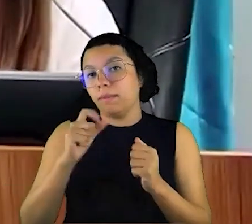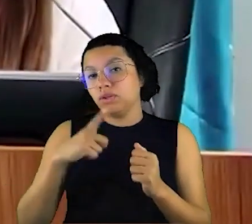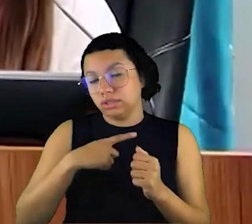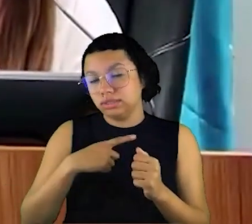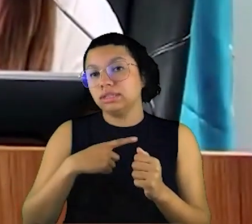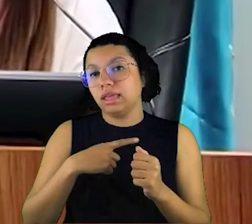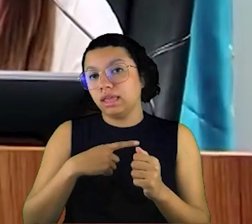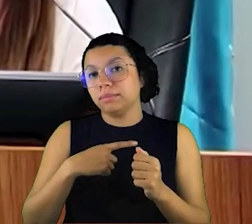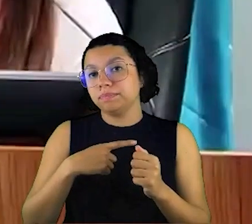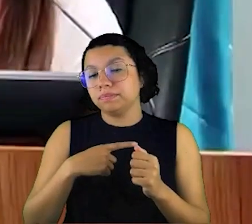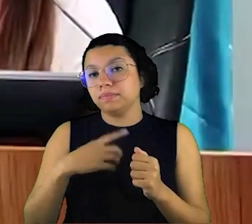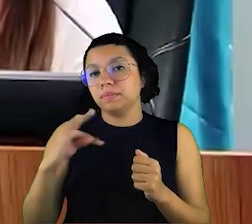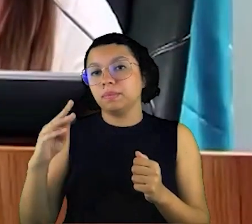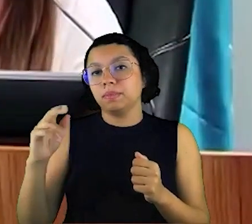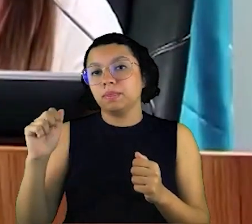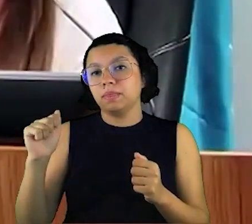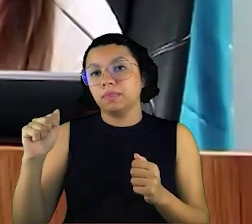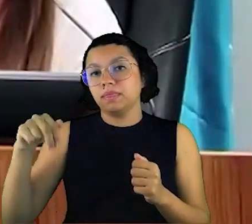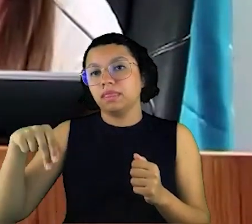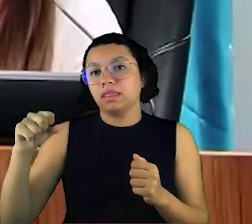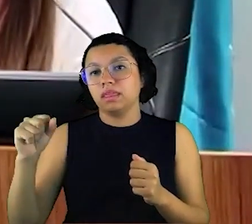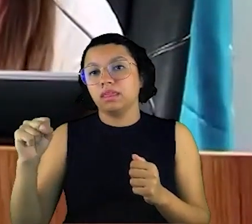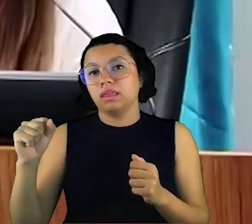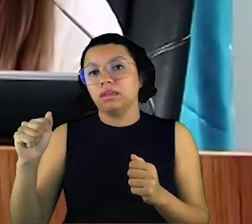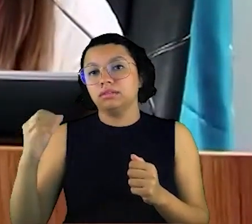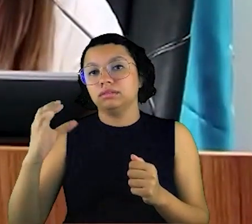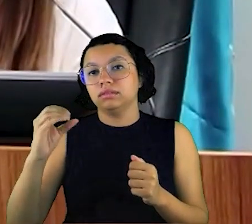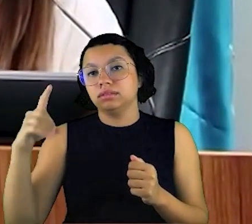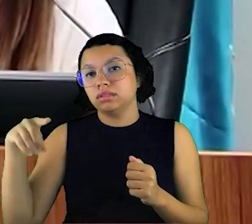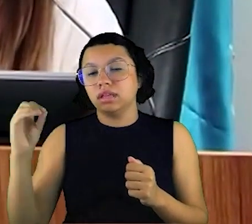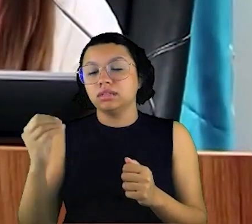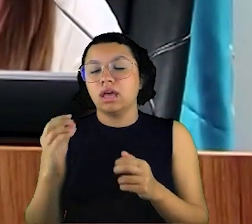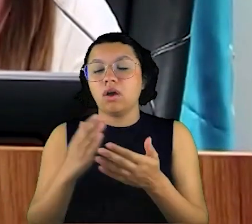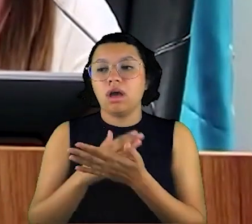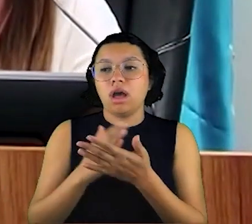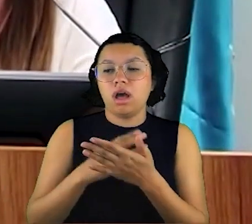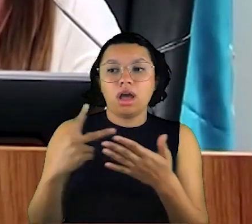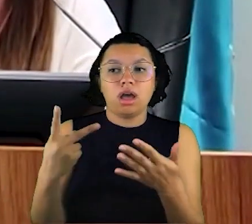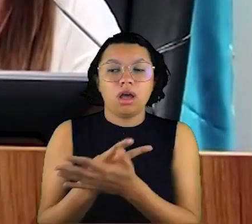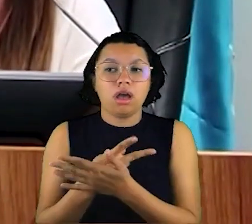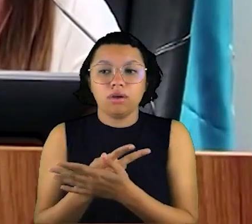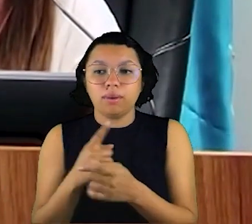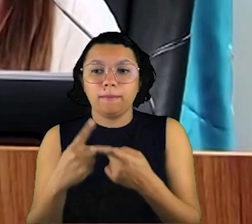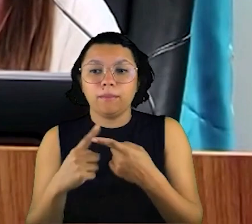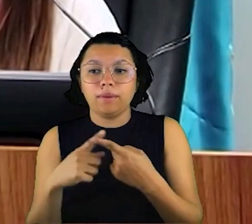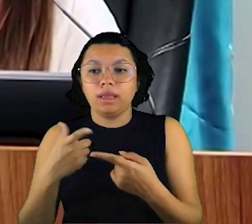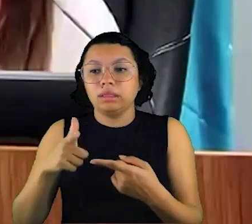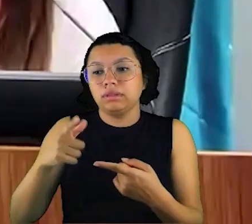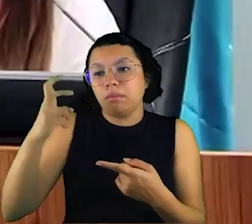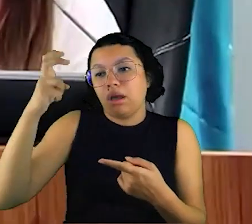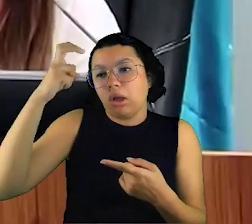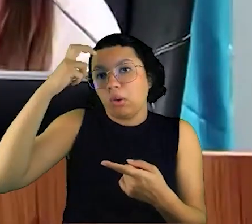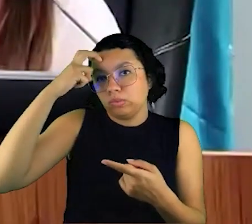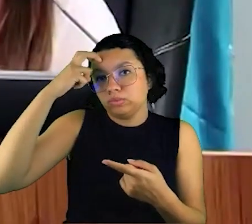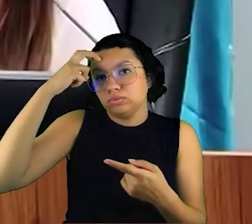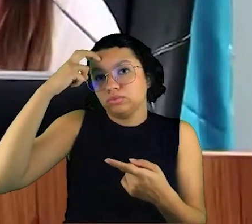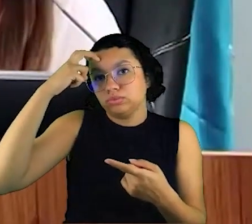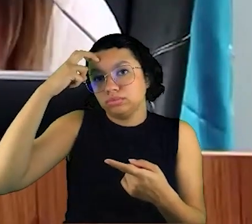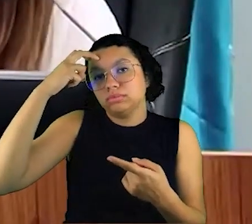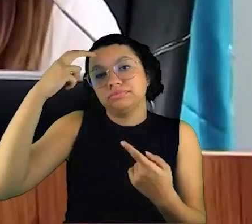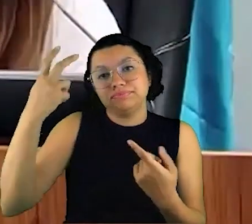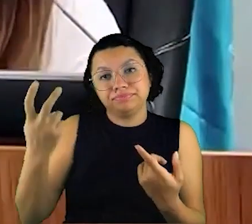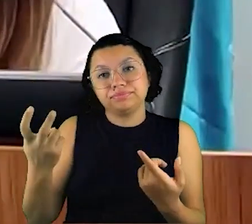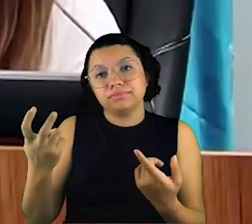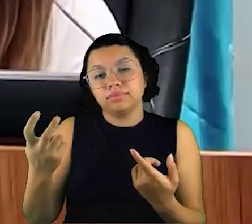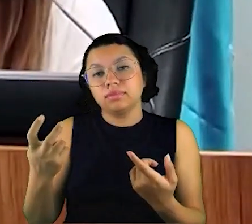a transação, não é? Muitas vezes isso não acontece porque não existe uma cultura